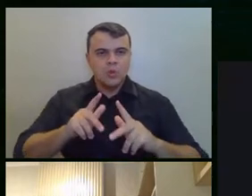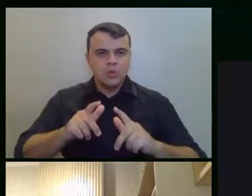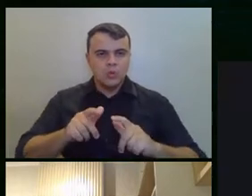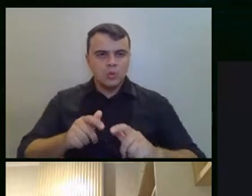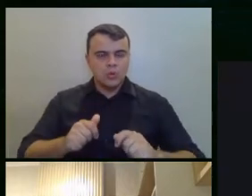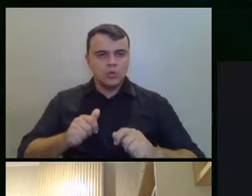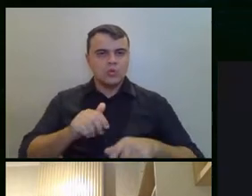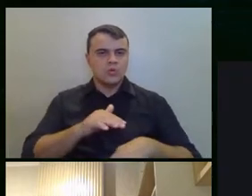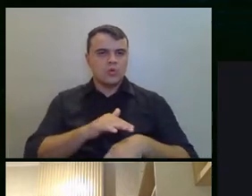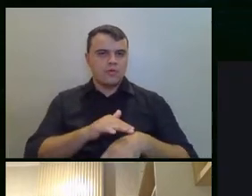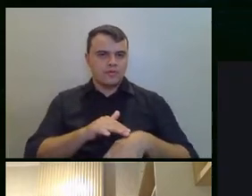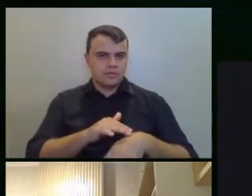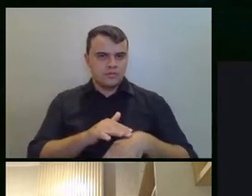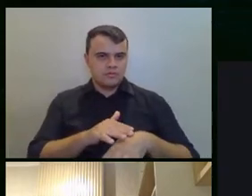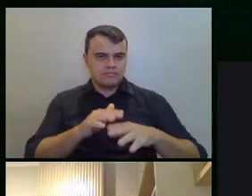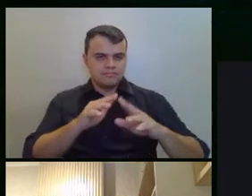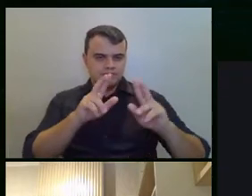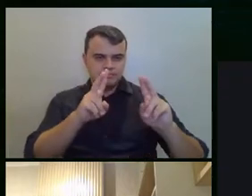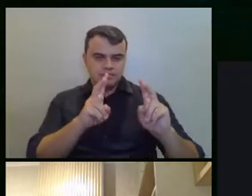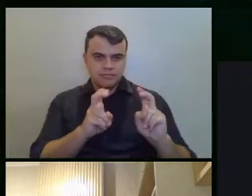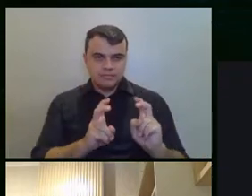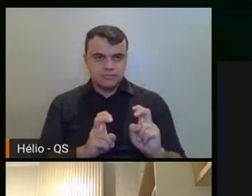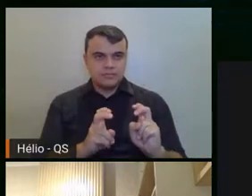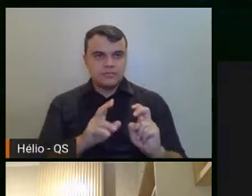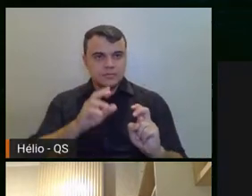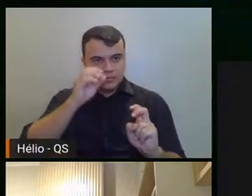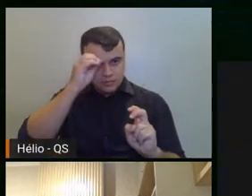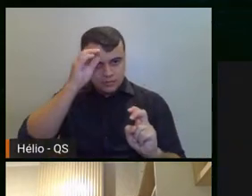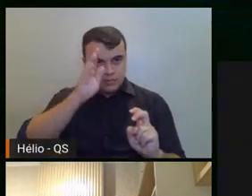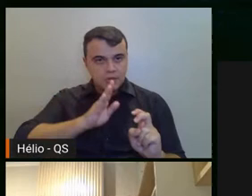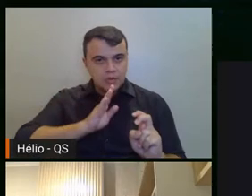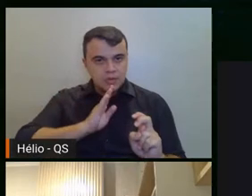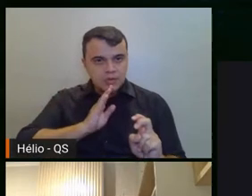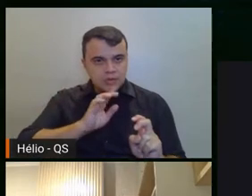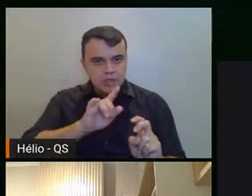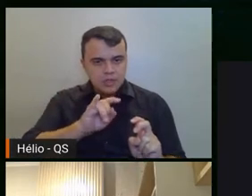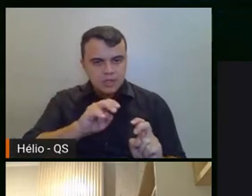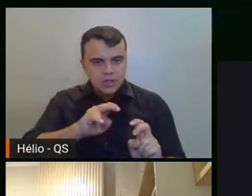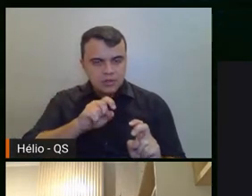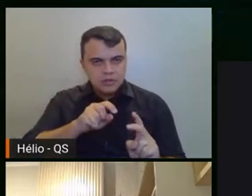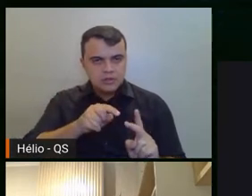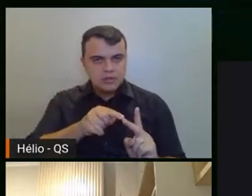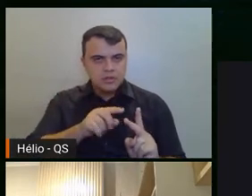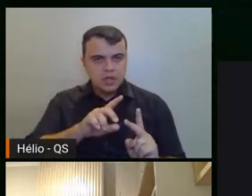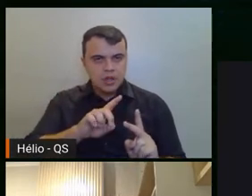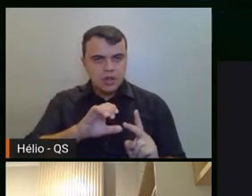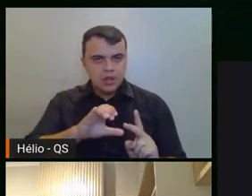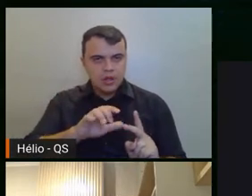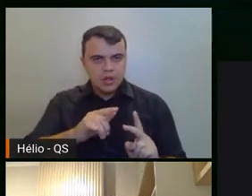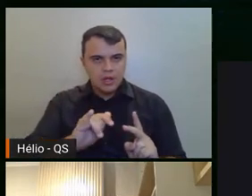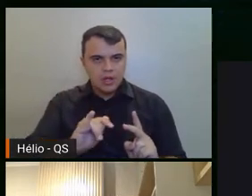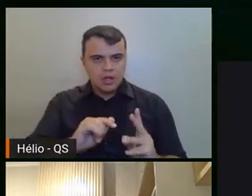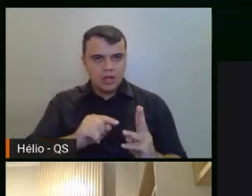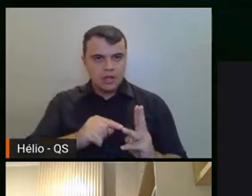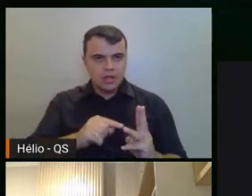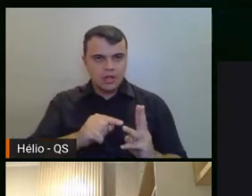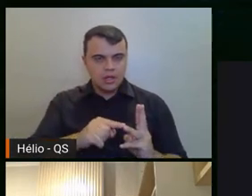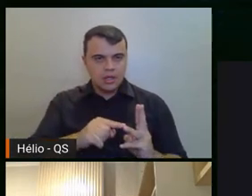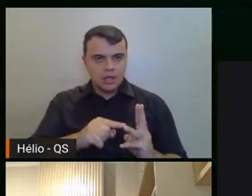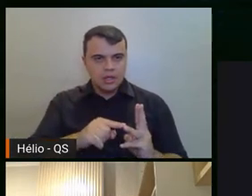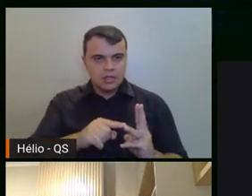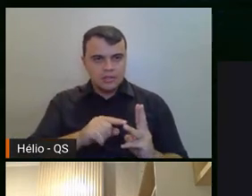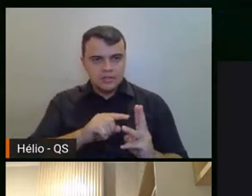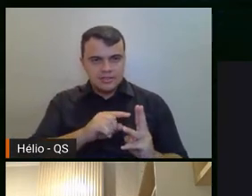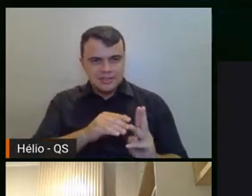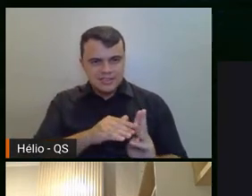conversou né de conhecer aí o sistema operacional Linux desmistificar o docker o que o Bernardes aí do zero